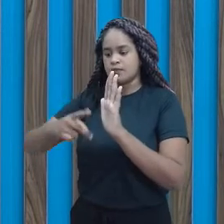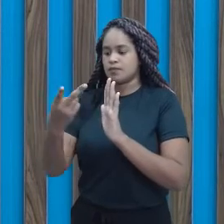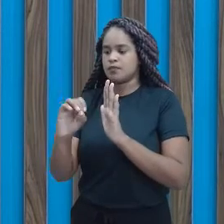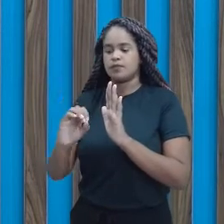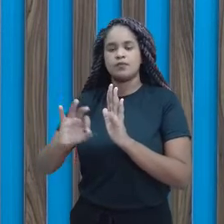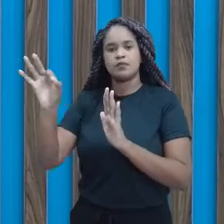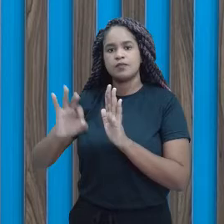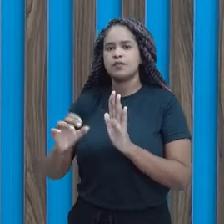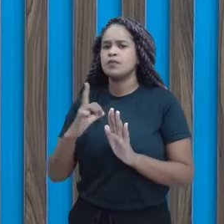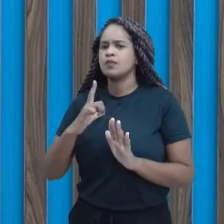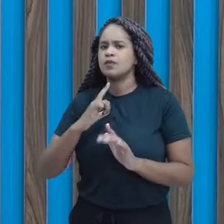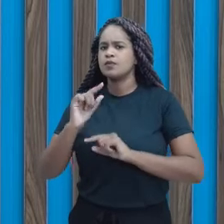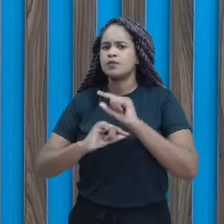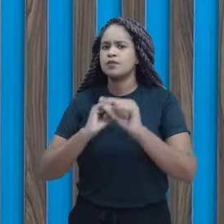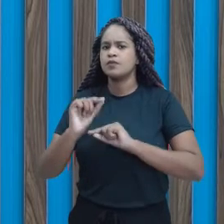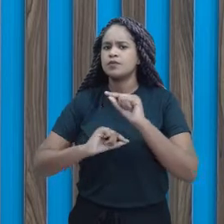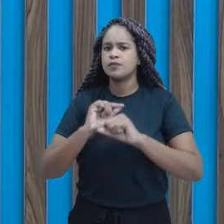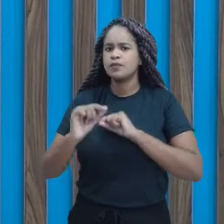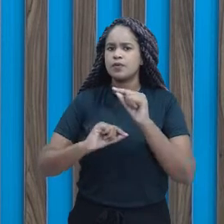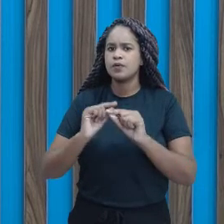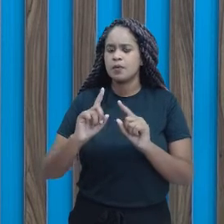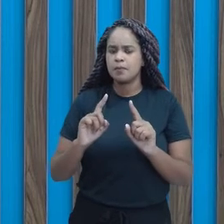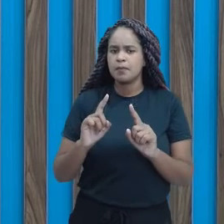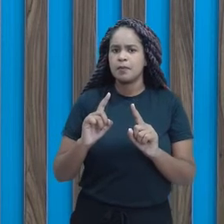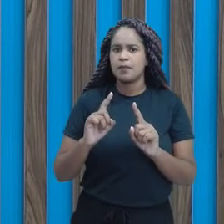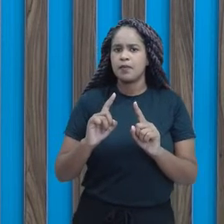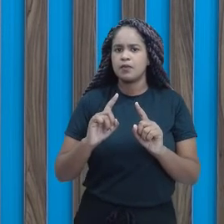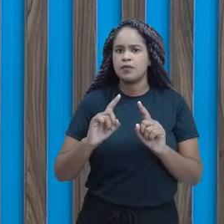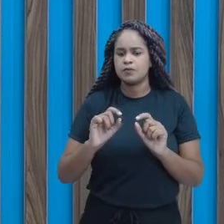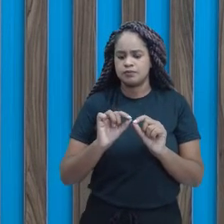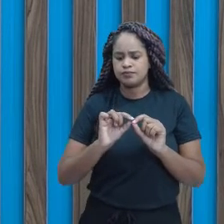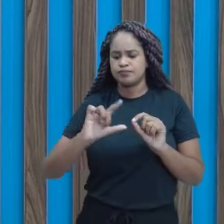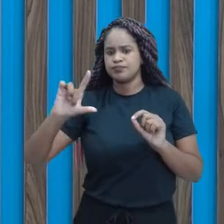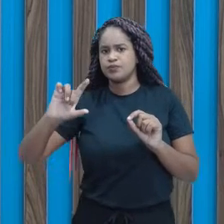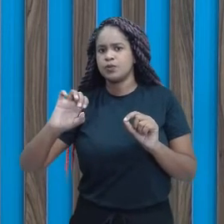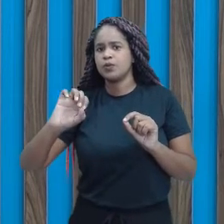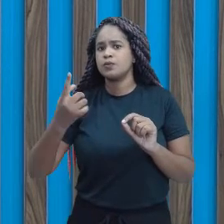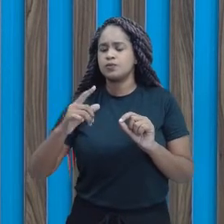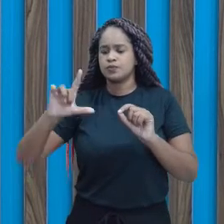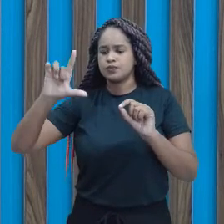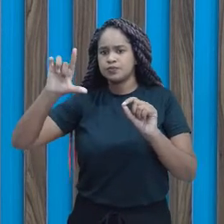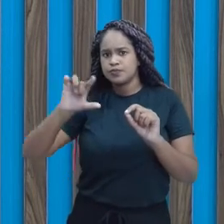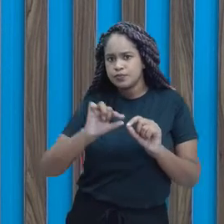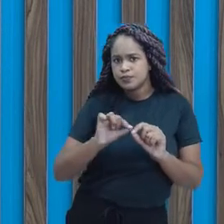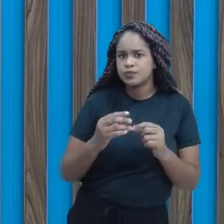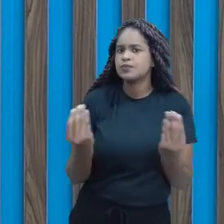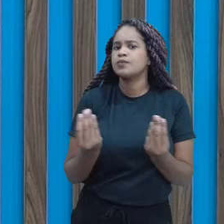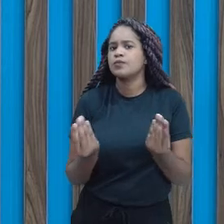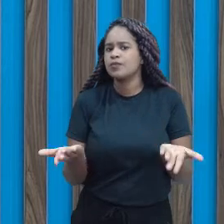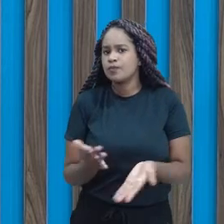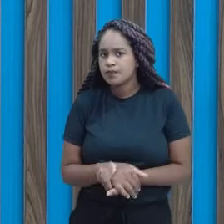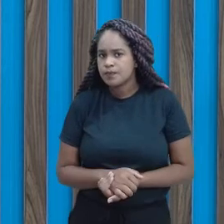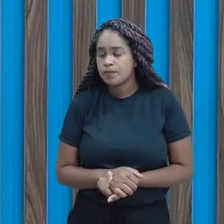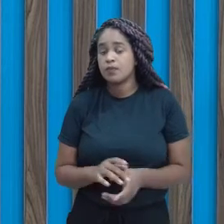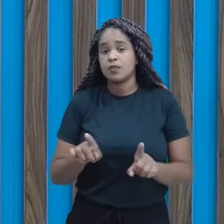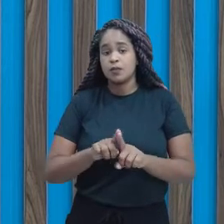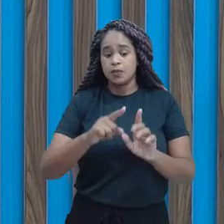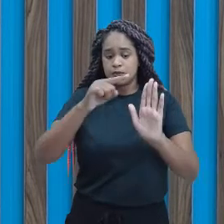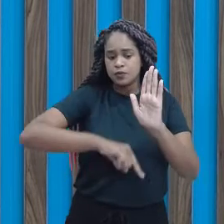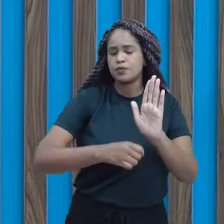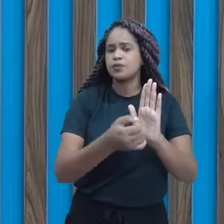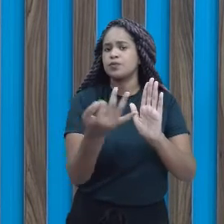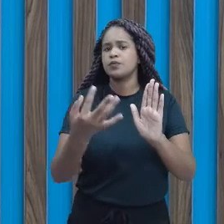aí, houve um aumento ou houve um desconto no final das contas? E esse aumento ou desconto foi de quantos por